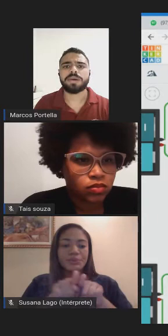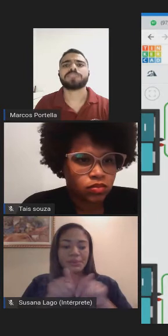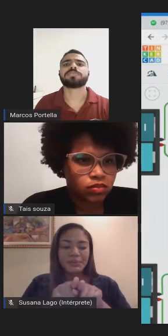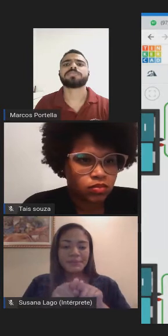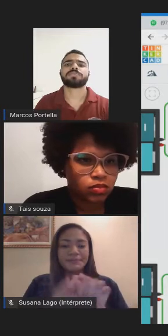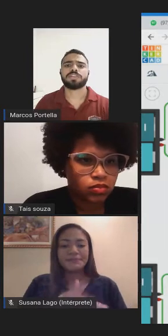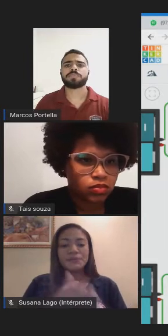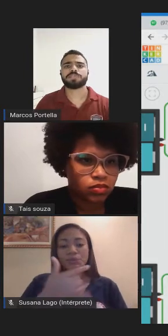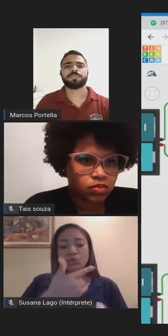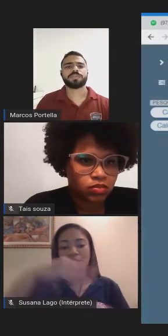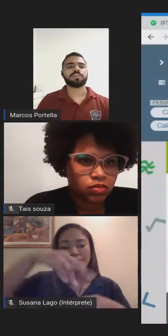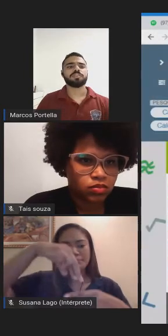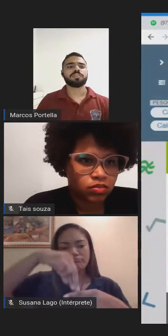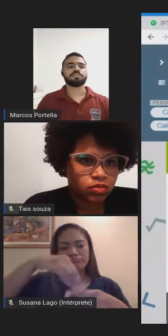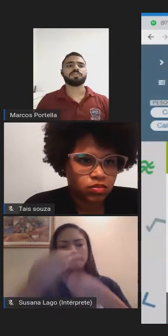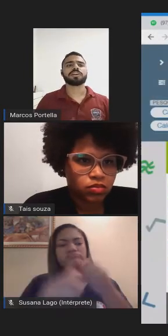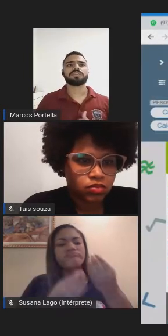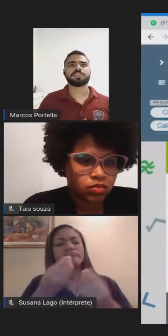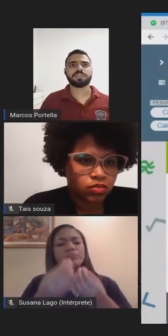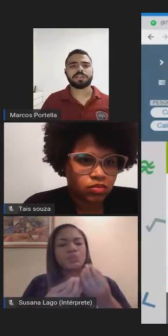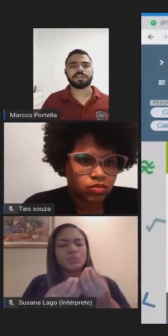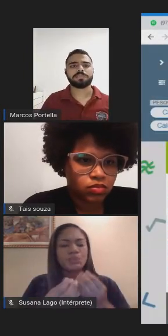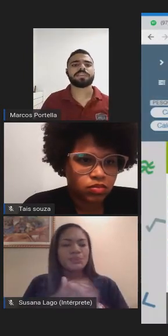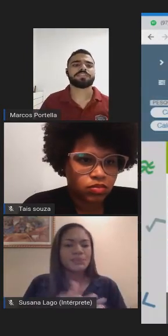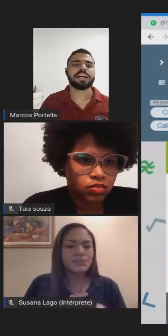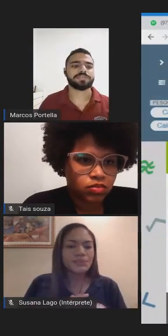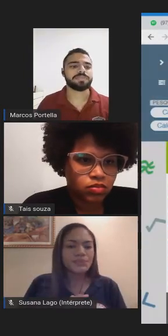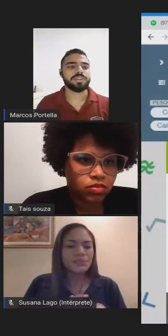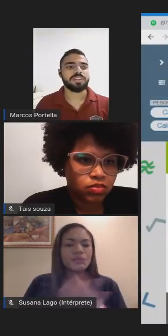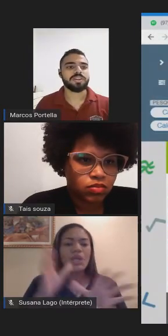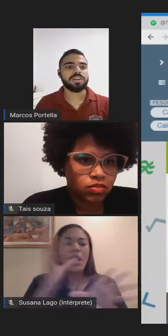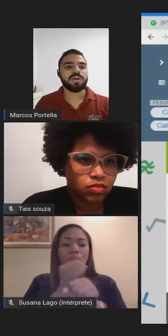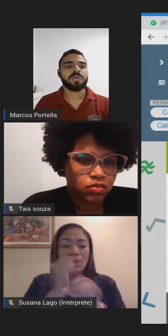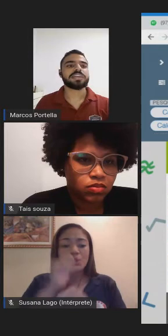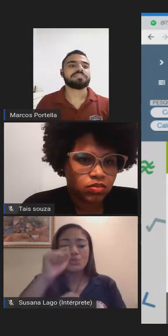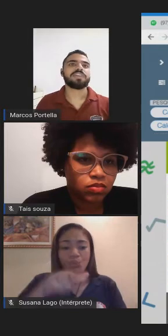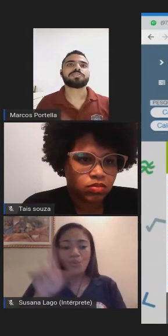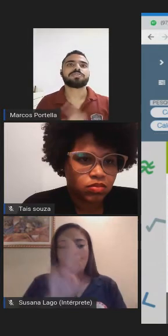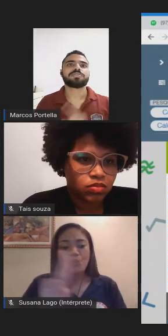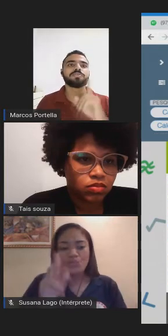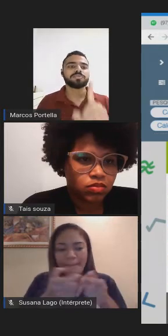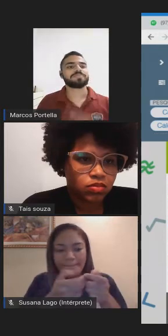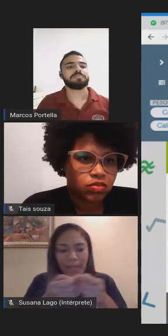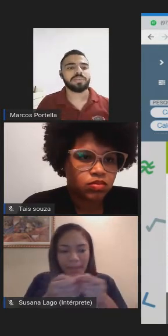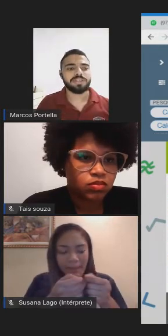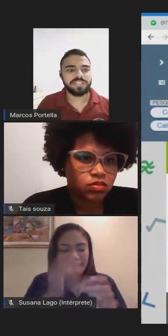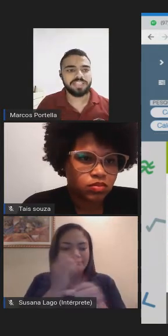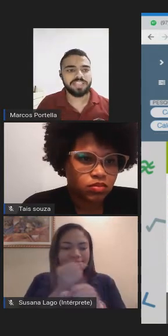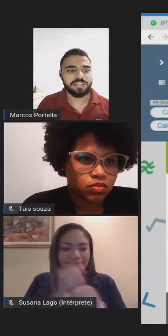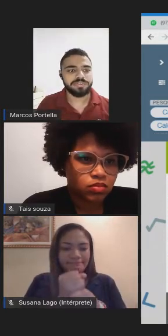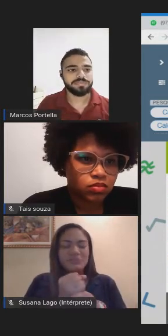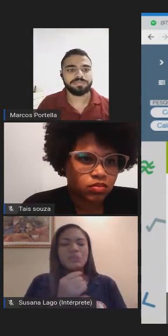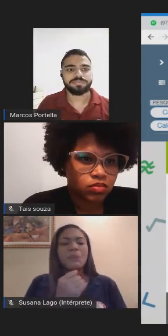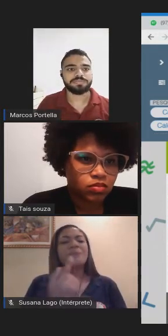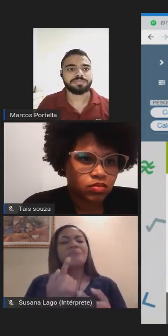Como assim, Marcos? Isso mesmo. Vou na calculadora e faço. Quanto é que vale o resistor 1?